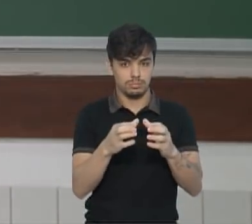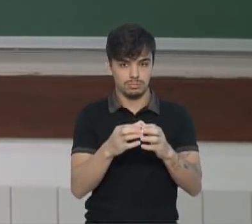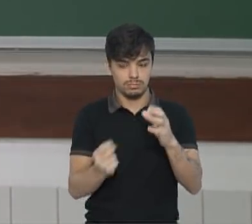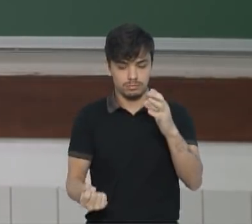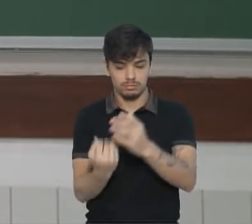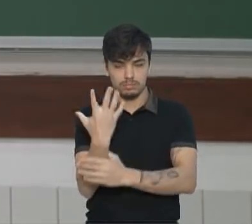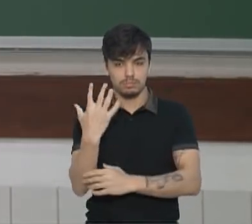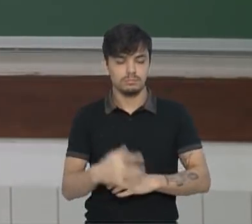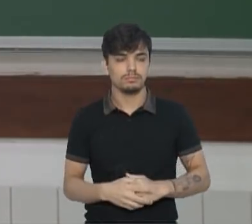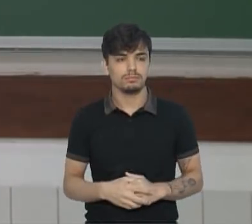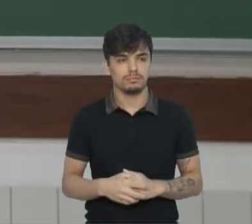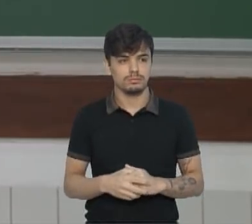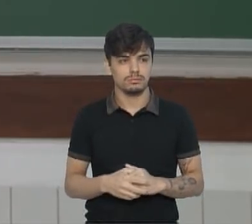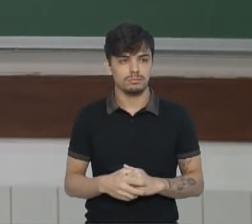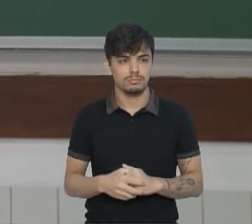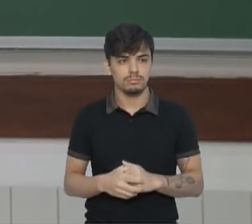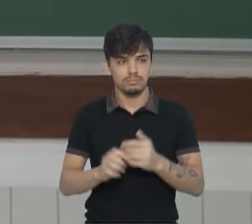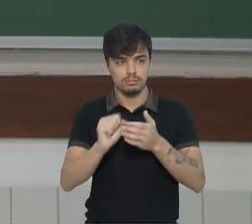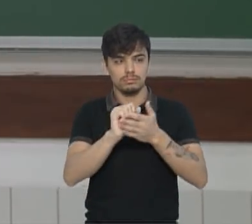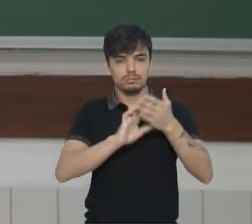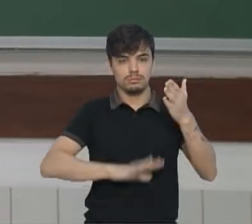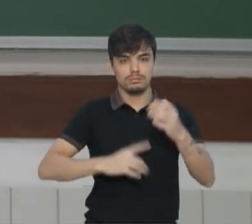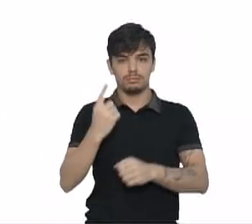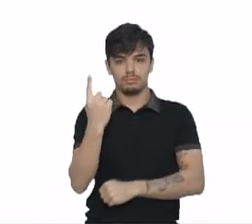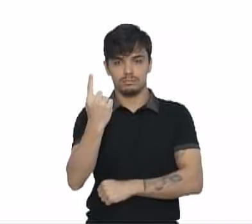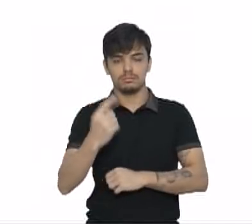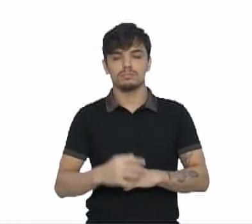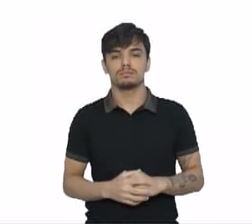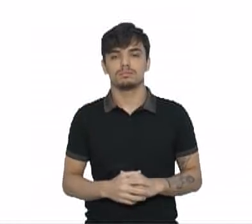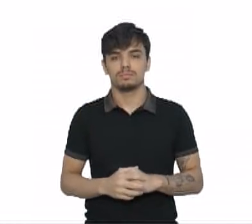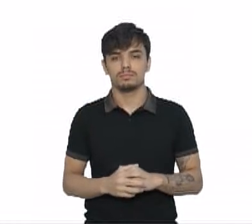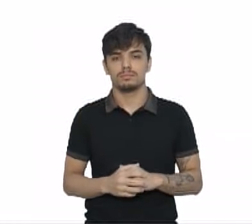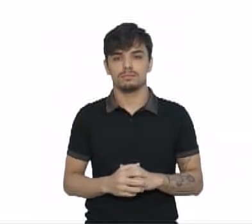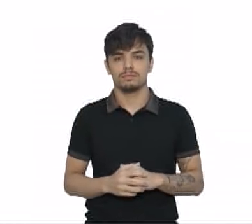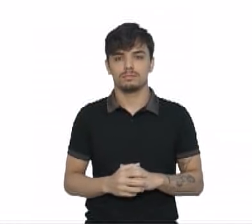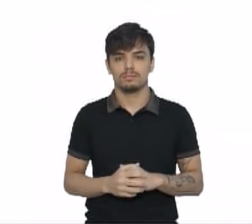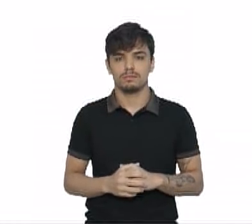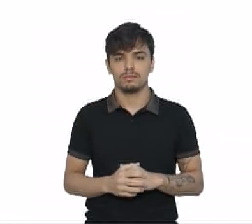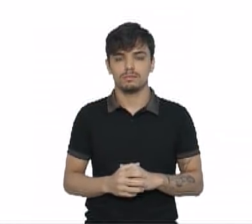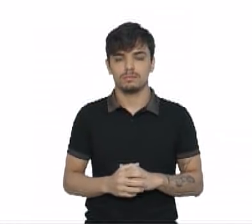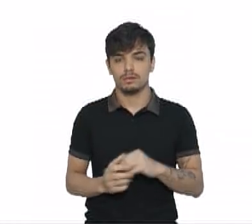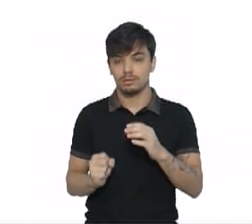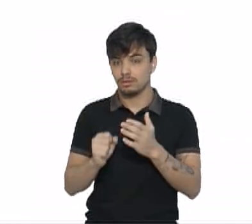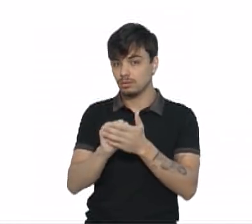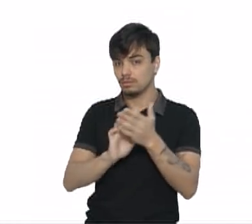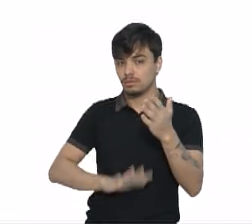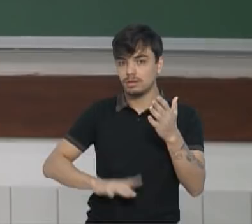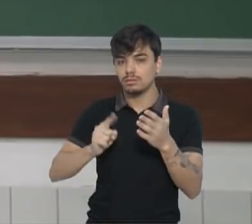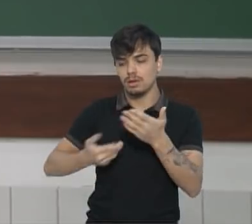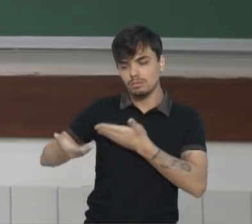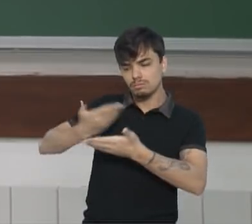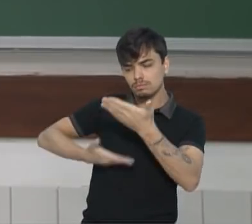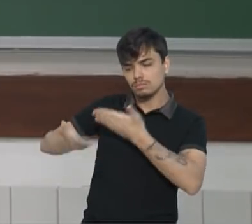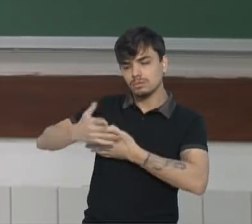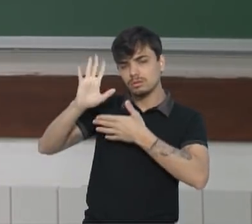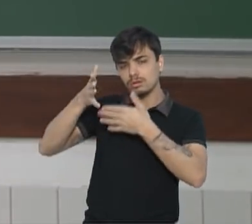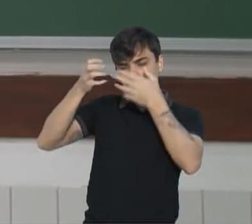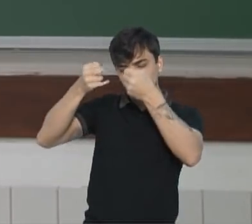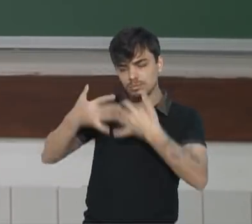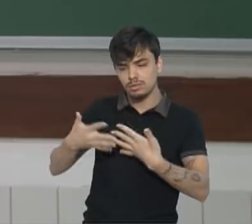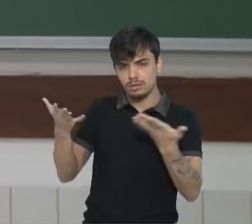tá? Atividade número 1. Então, a atividade número 1 consiste no que eu conversei até agora no momento com vocês, o que eu explanei, o